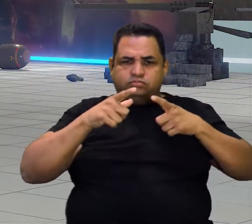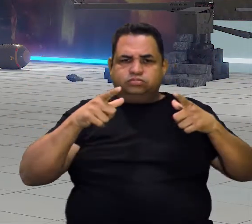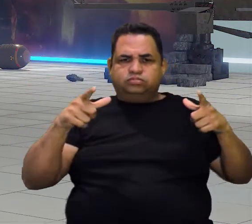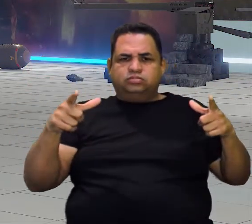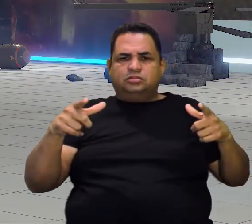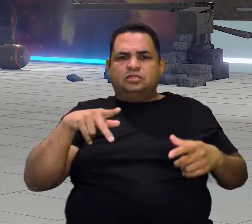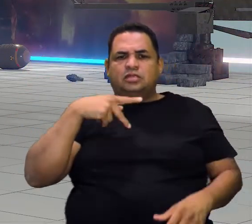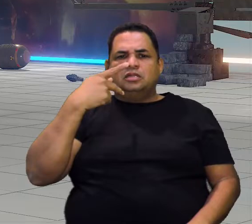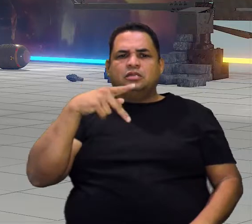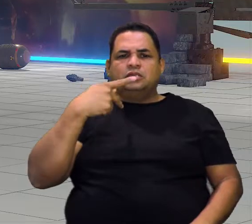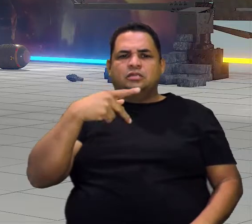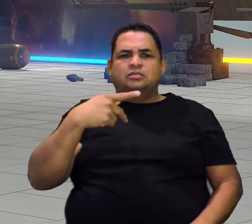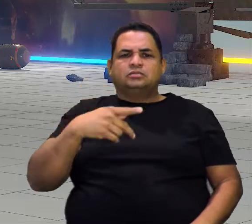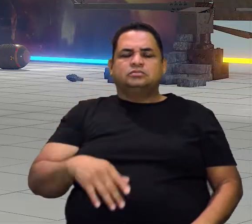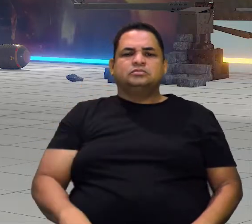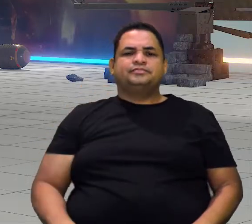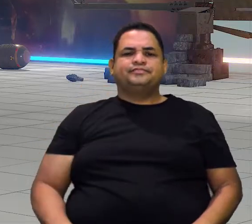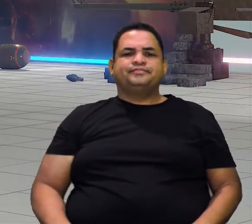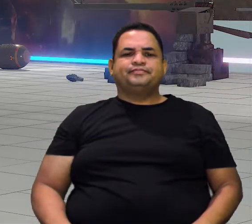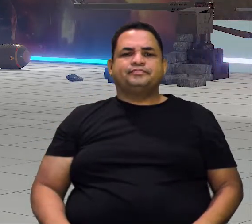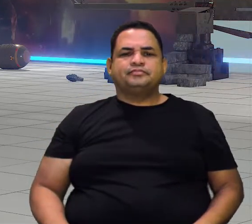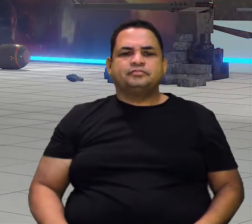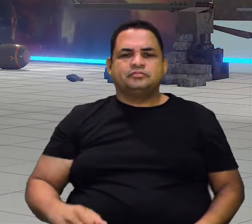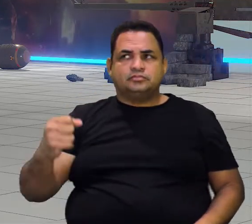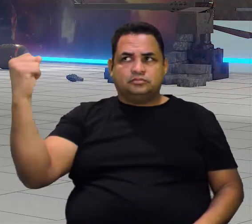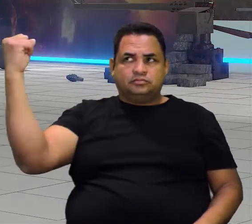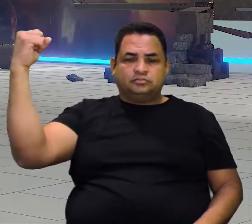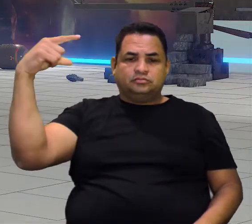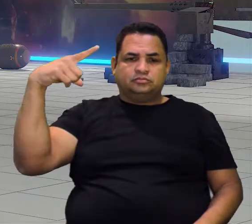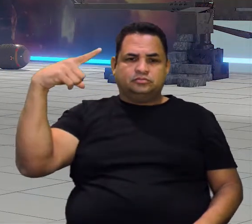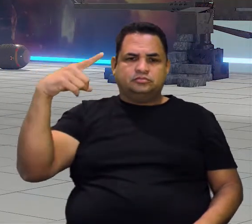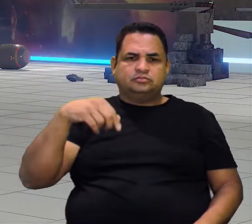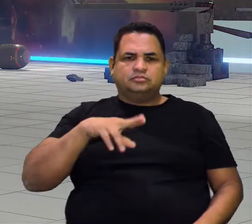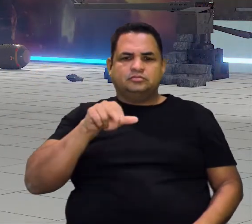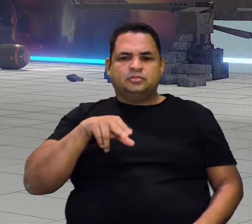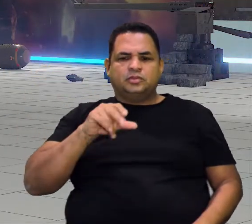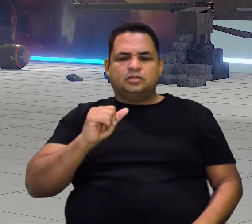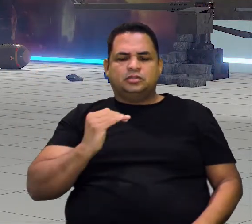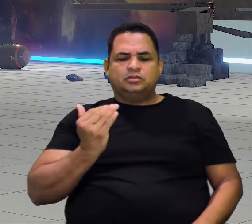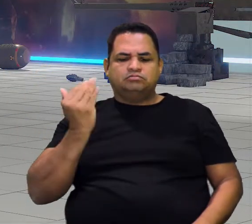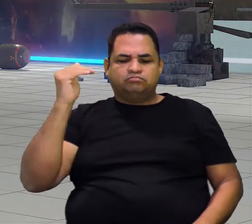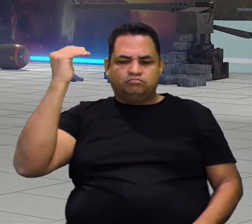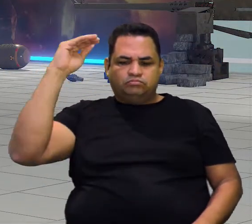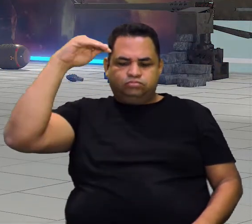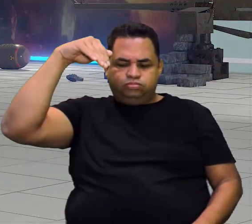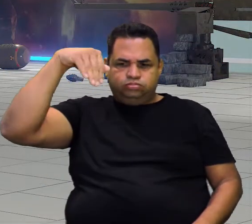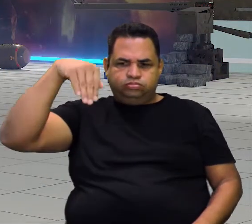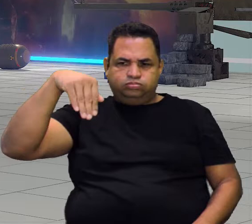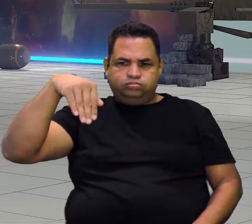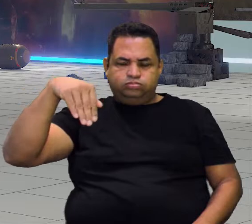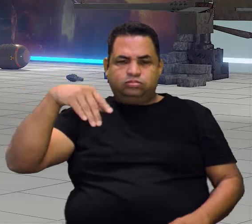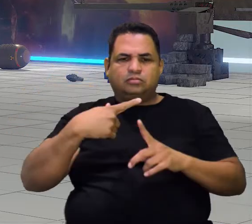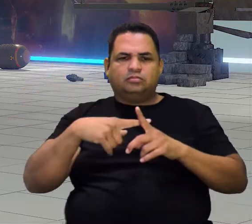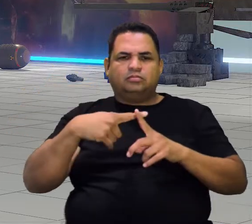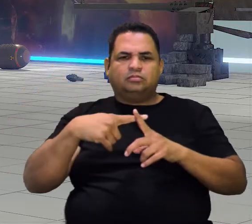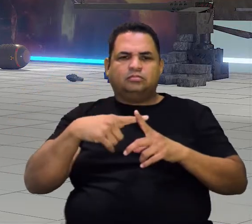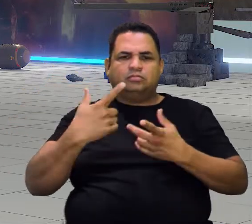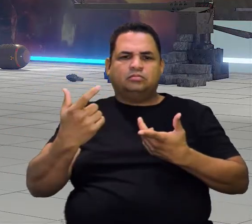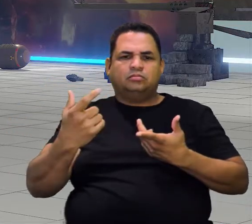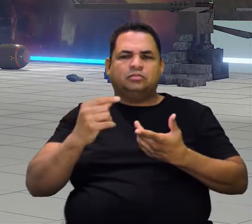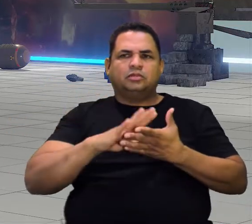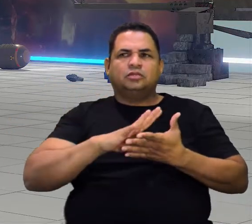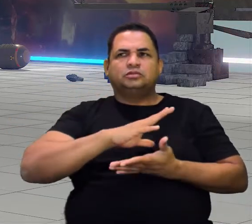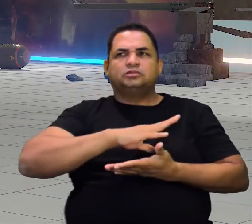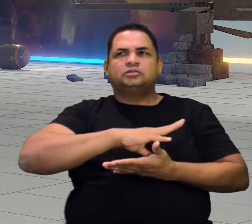ele dizia que no Império Romano o sol nunca se punha, porque aqui onde era